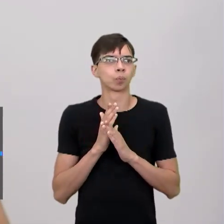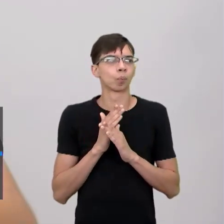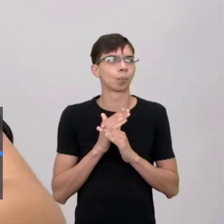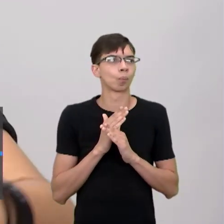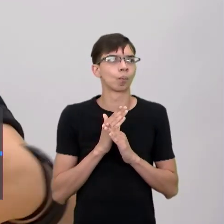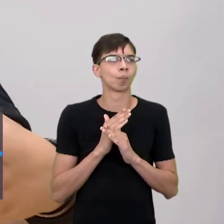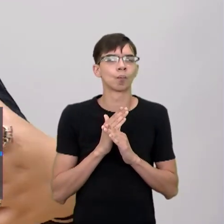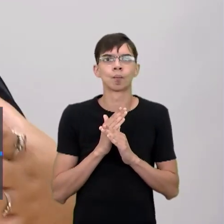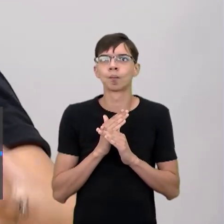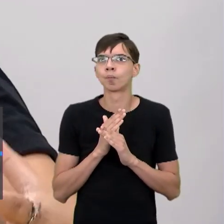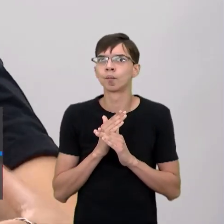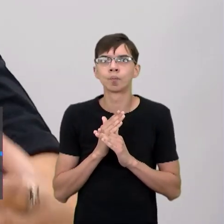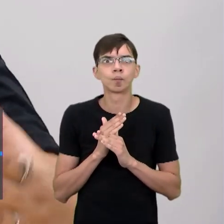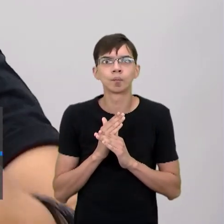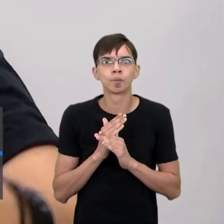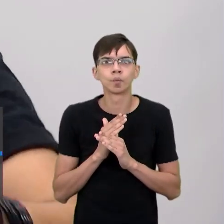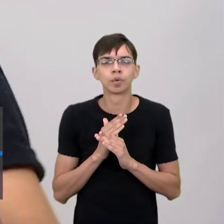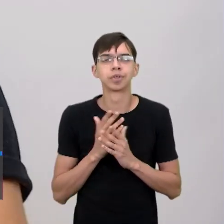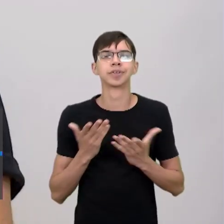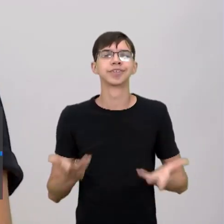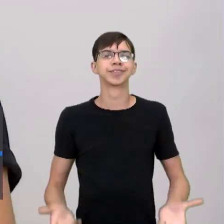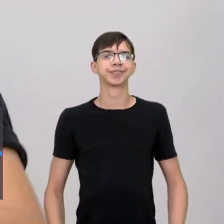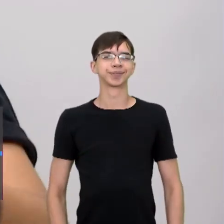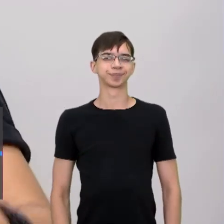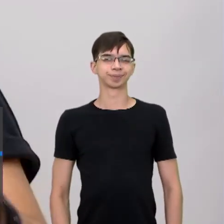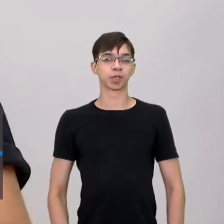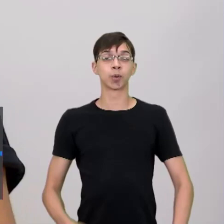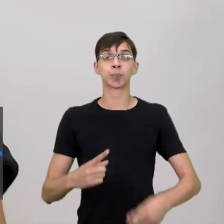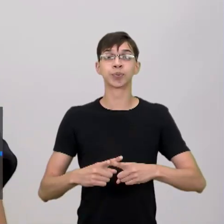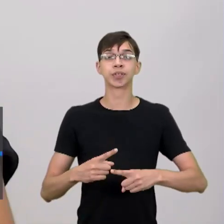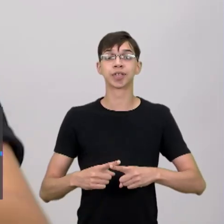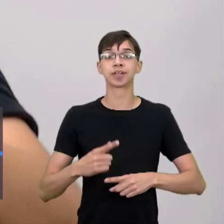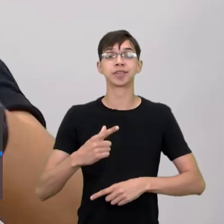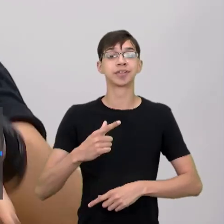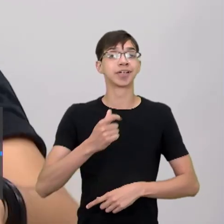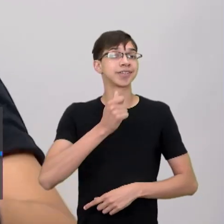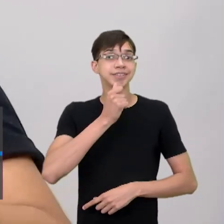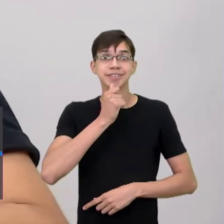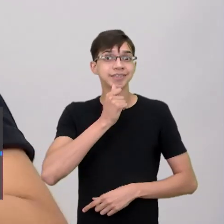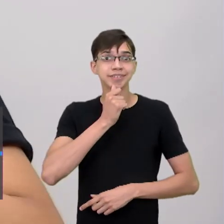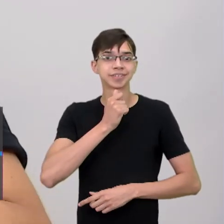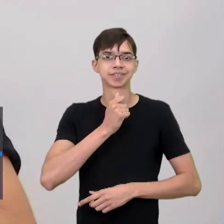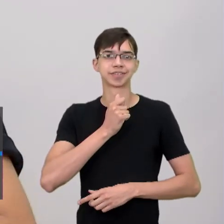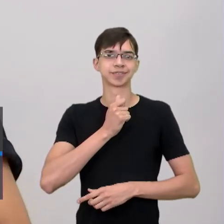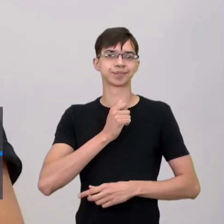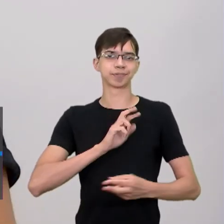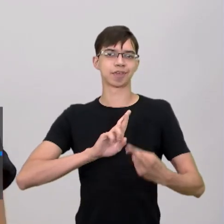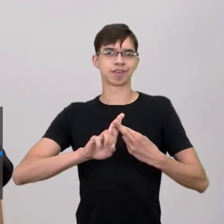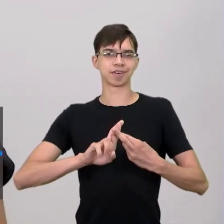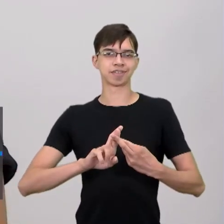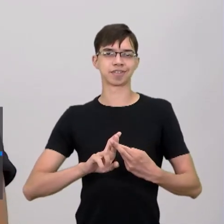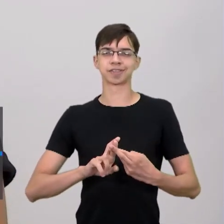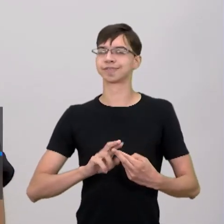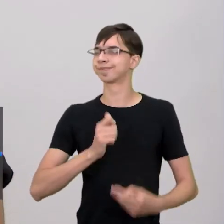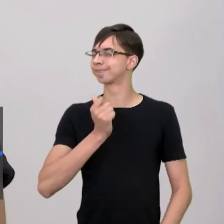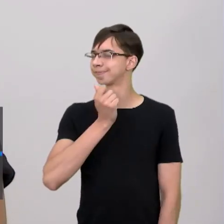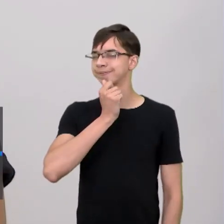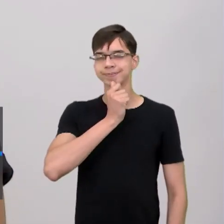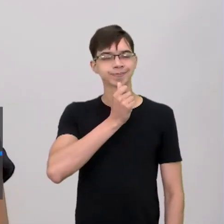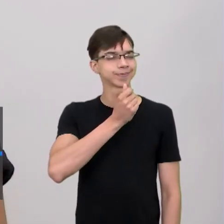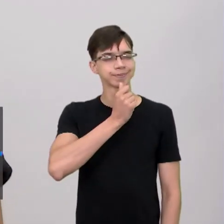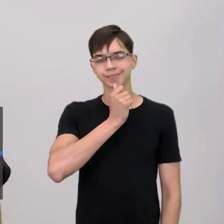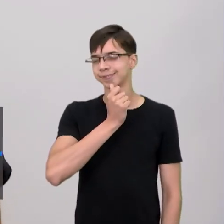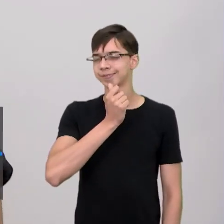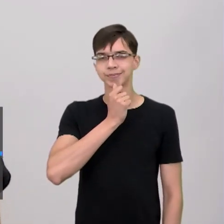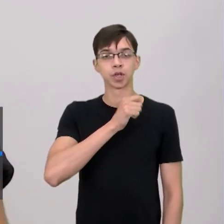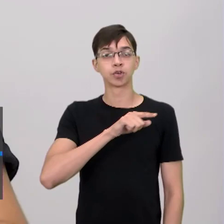essa ideia de você ter estabilidade, de você ter uma relação em que você vai conseguir ali identificar.